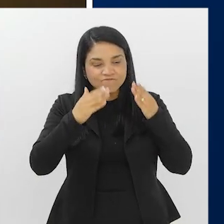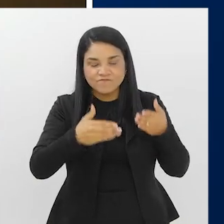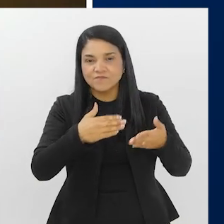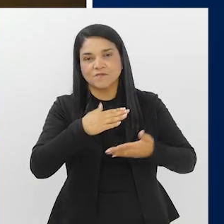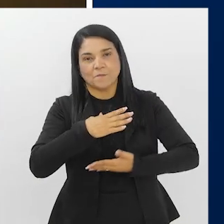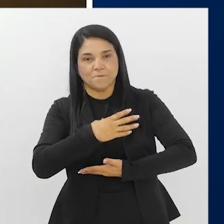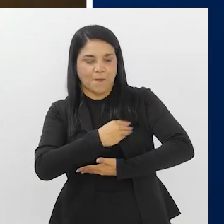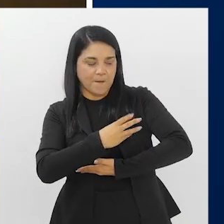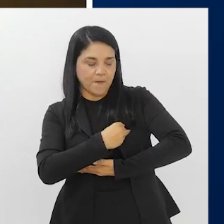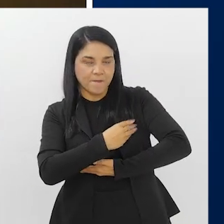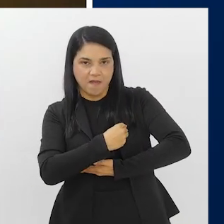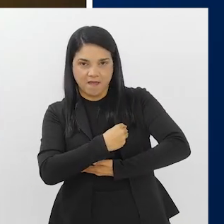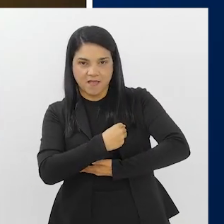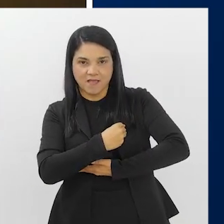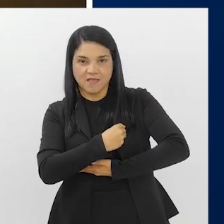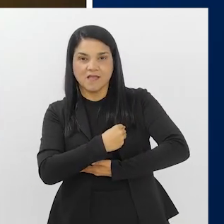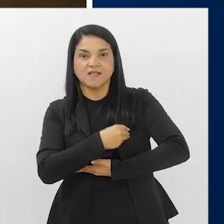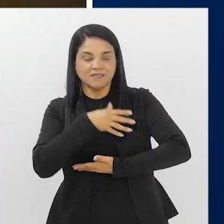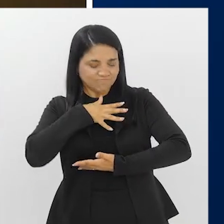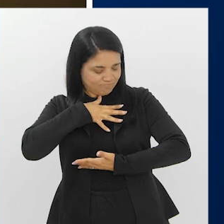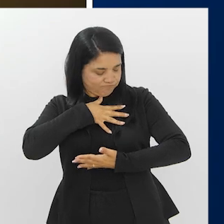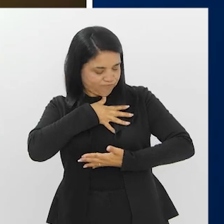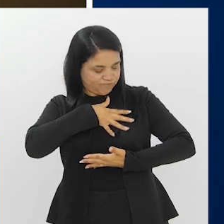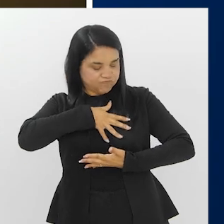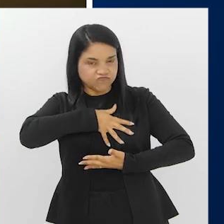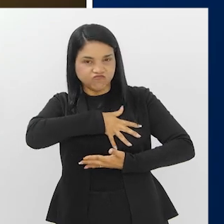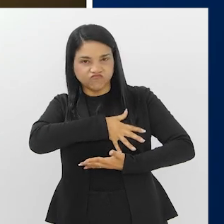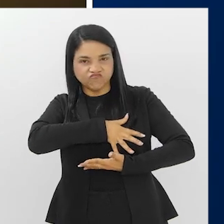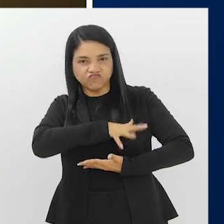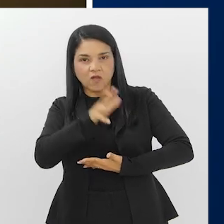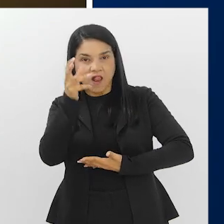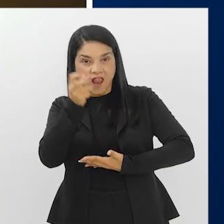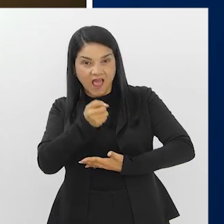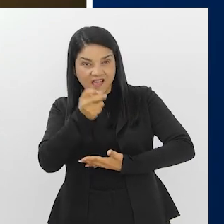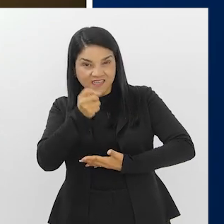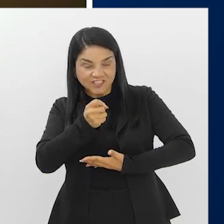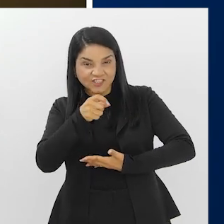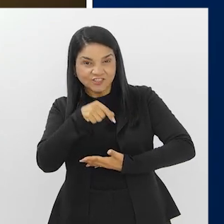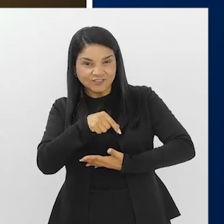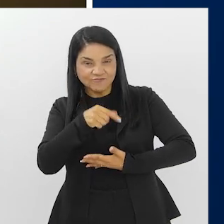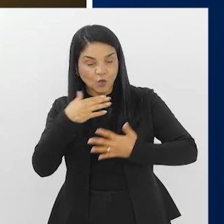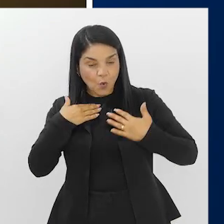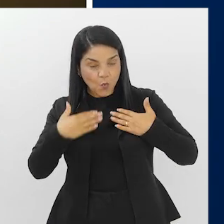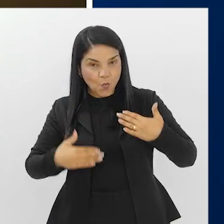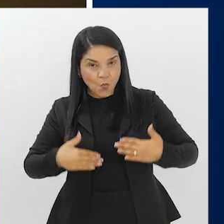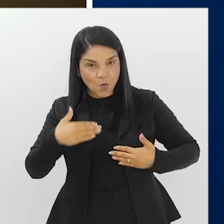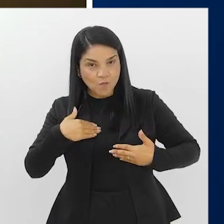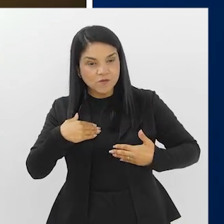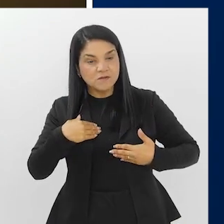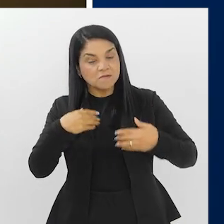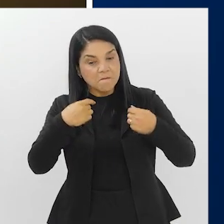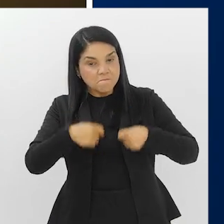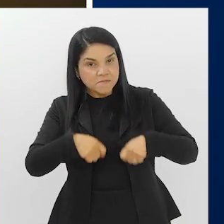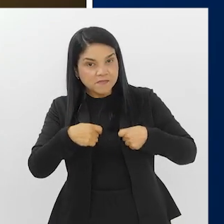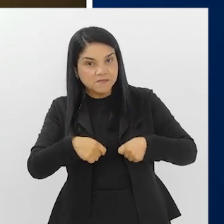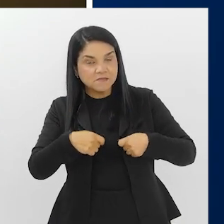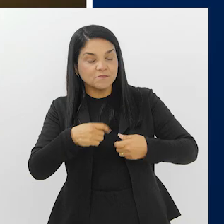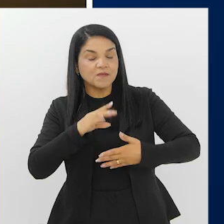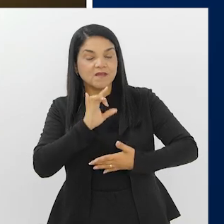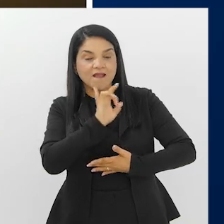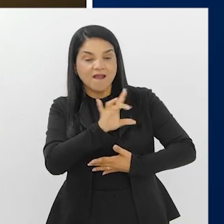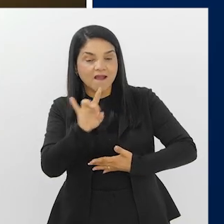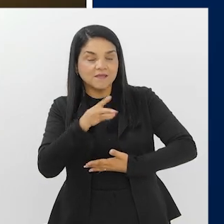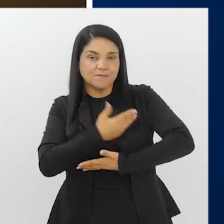estar sendo alimentado. E ela vai fazer e produzir um leite, o corpo dela, de acordo com as necessidades de cada bebê, do